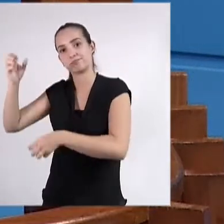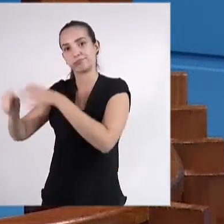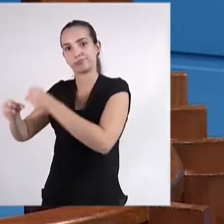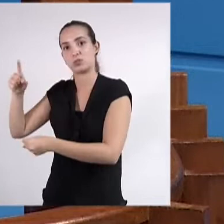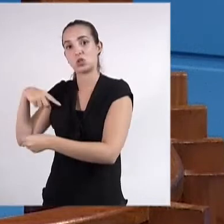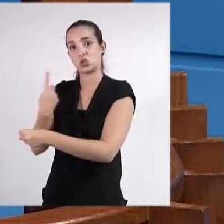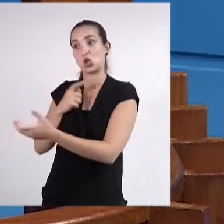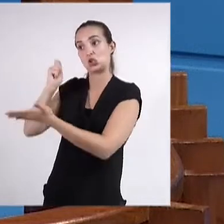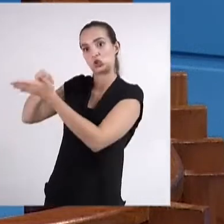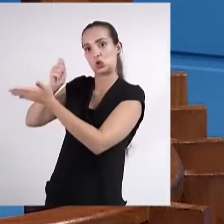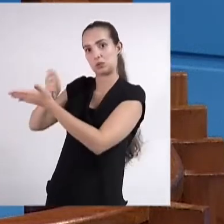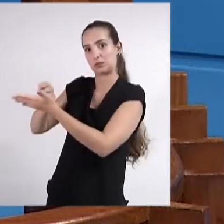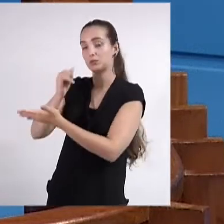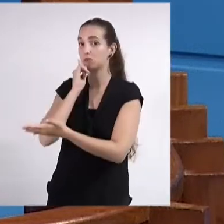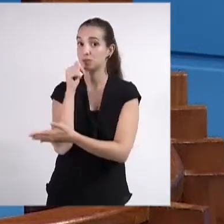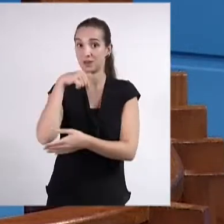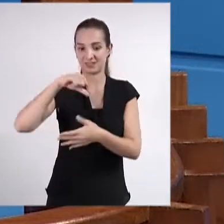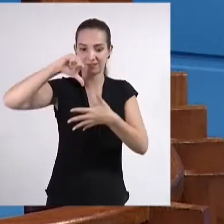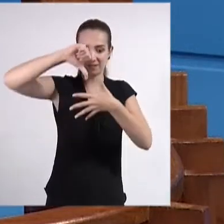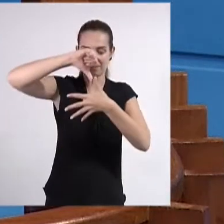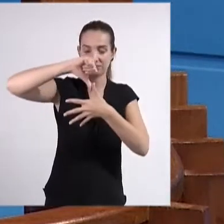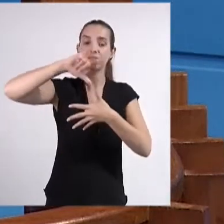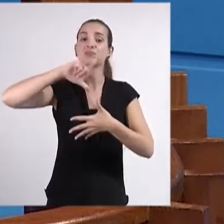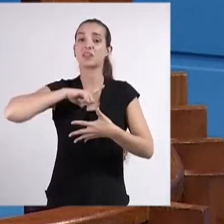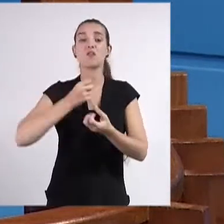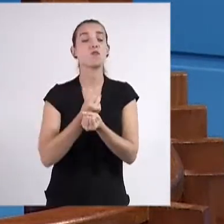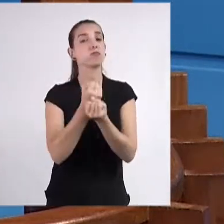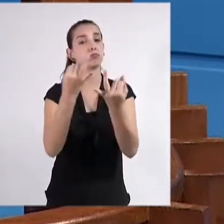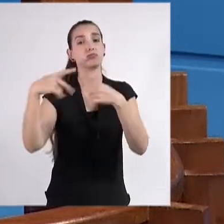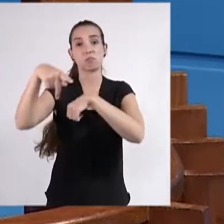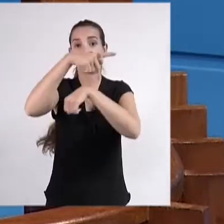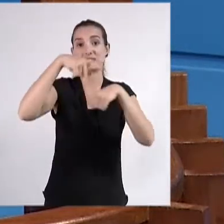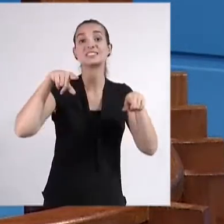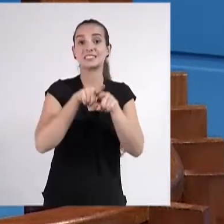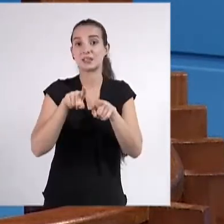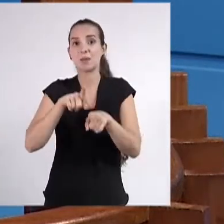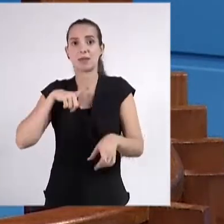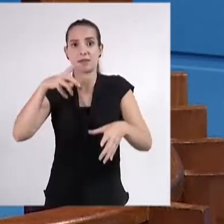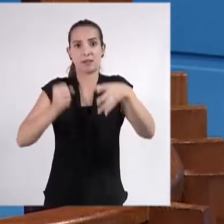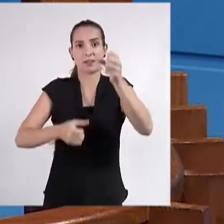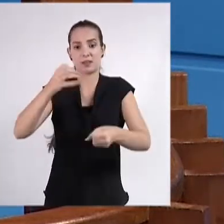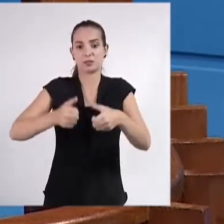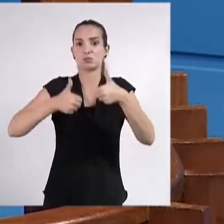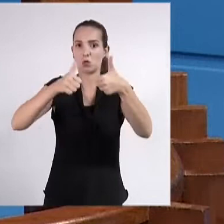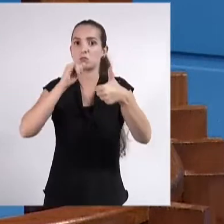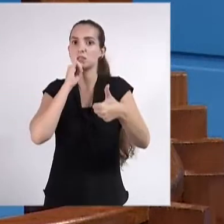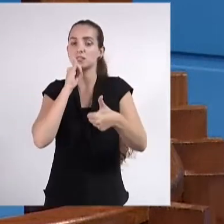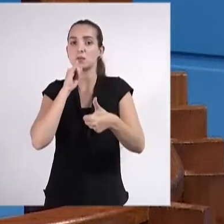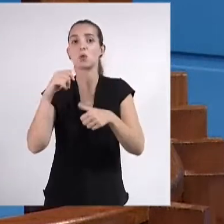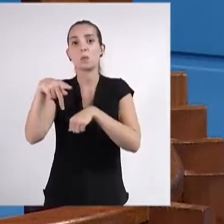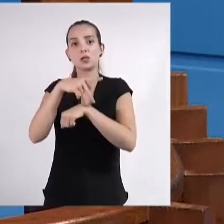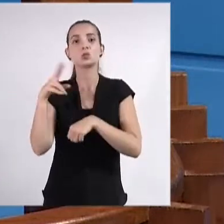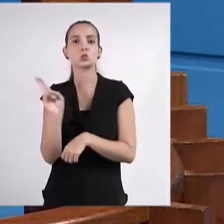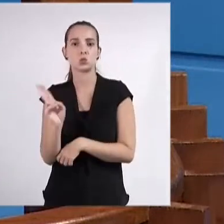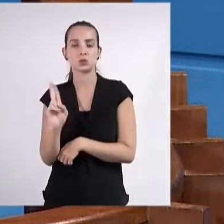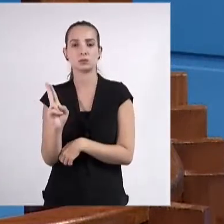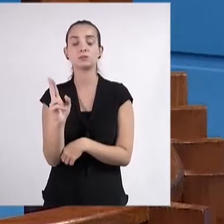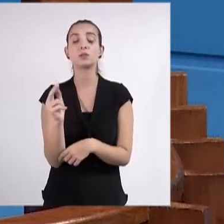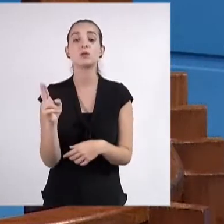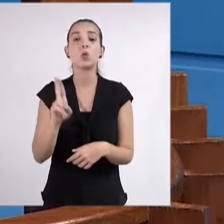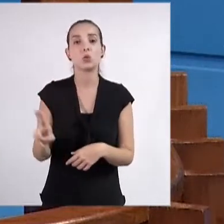a exemplo do Uruguai. E caso, no momento de alteração dessa política